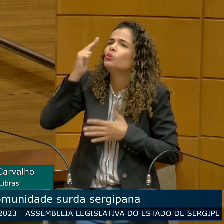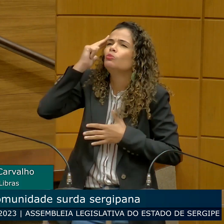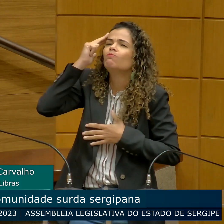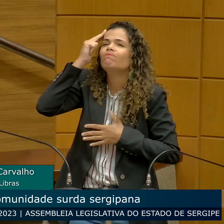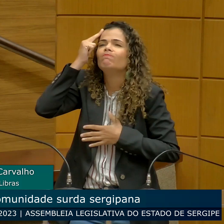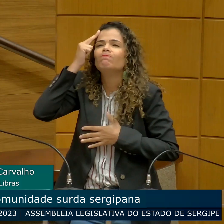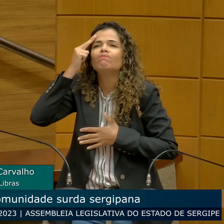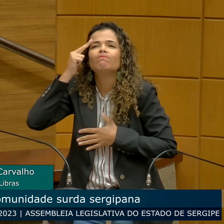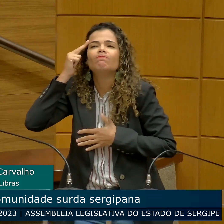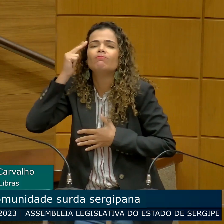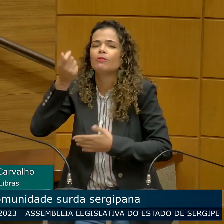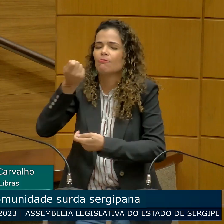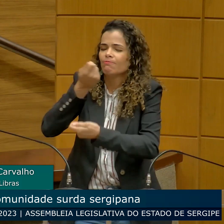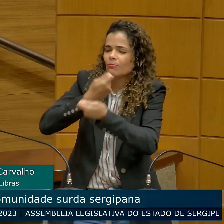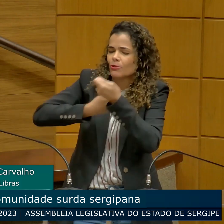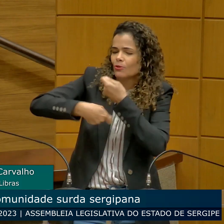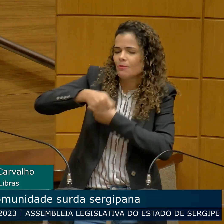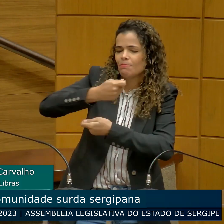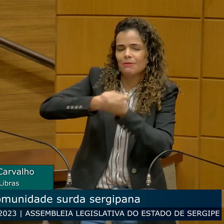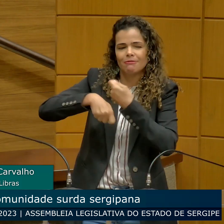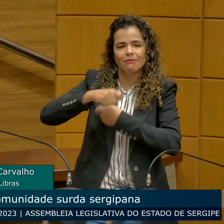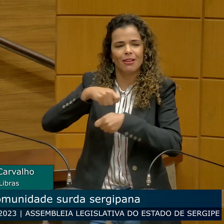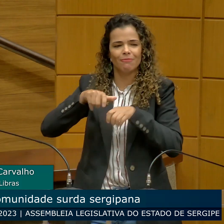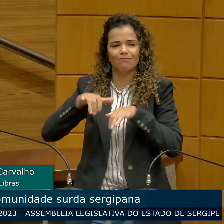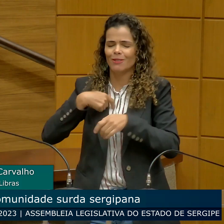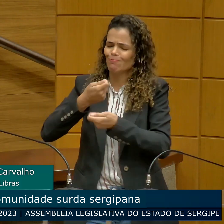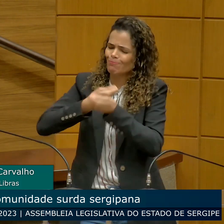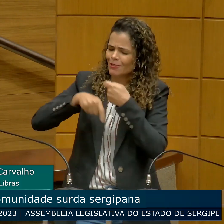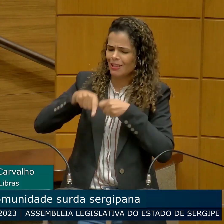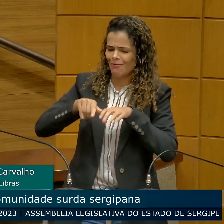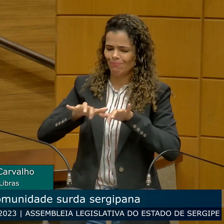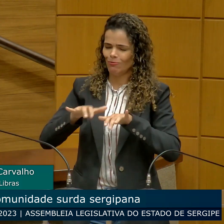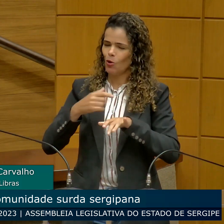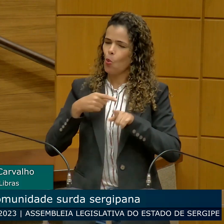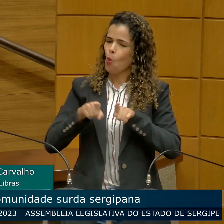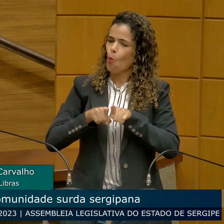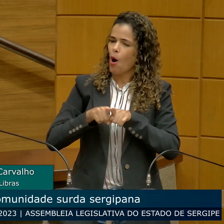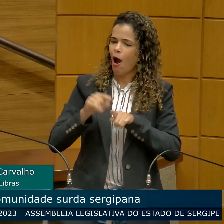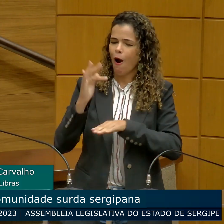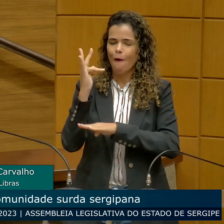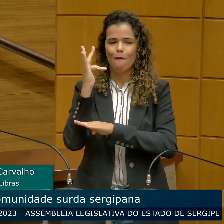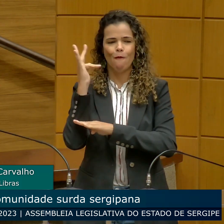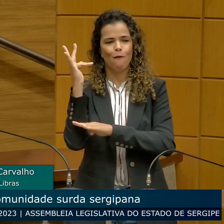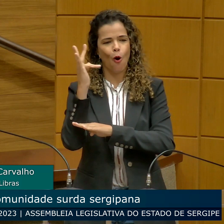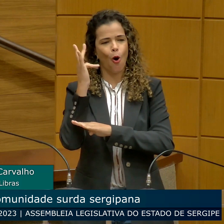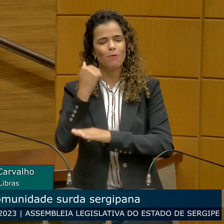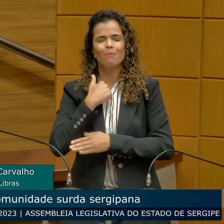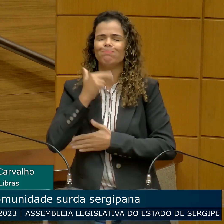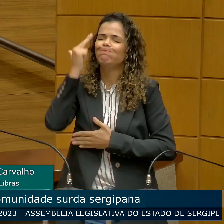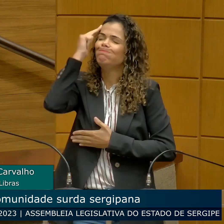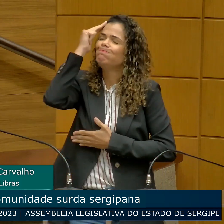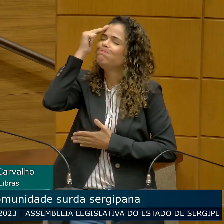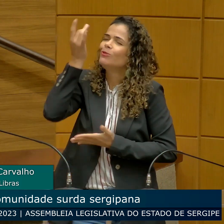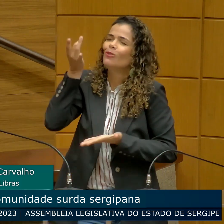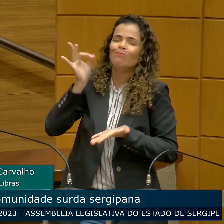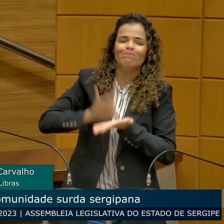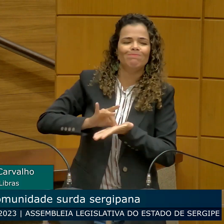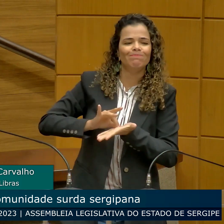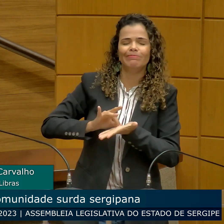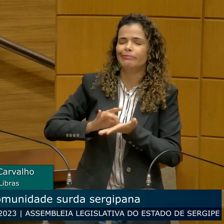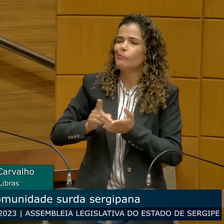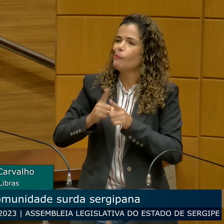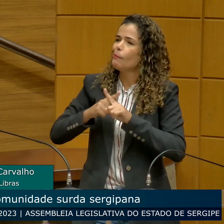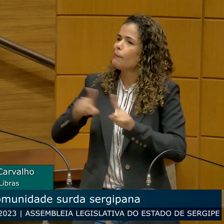me angustiava, né? Eu tinha um sonho, né, de administrar meu próprio negócio, né? E aí